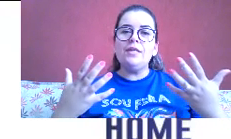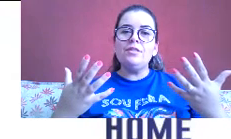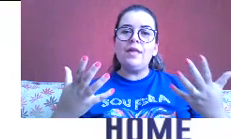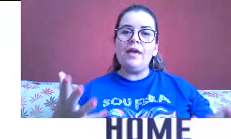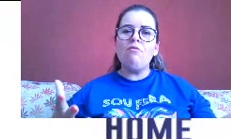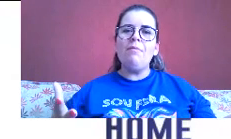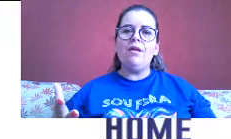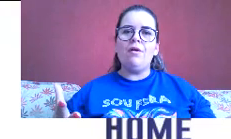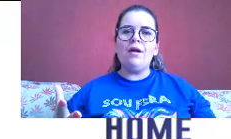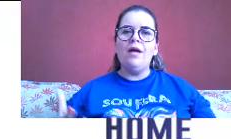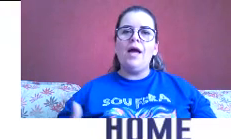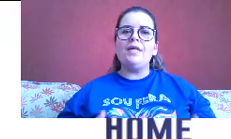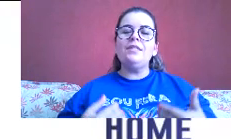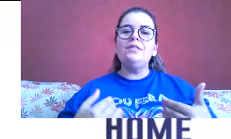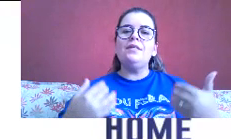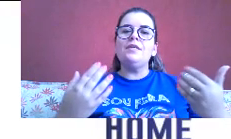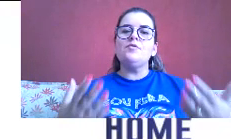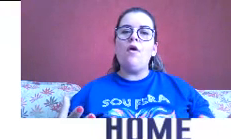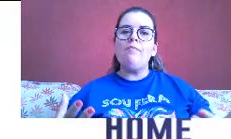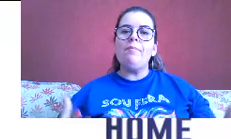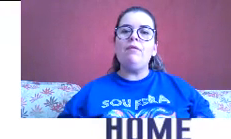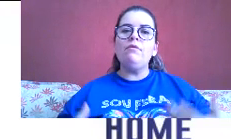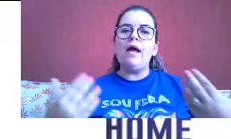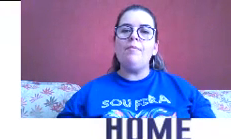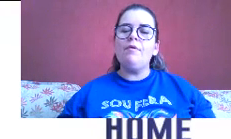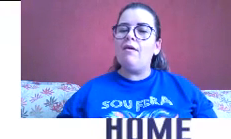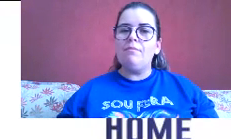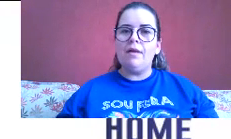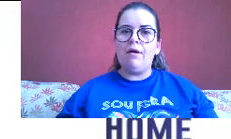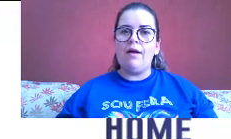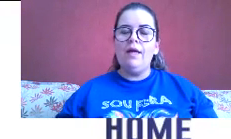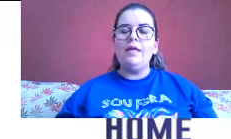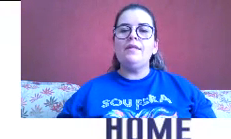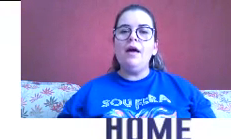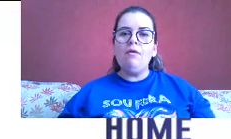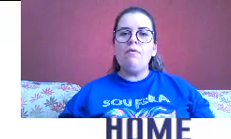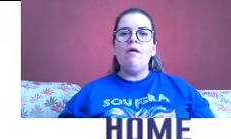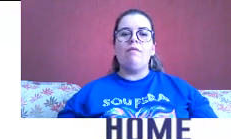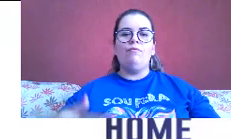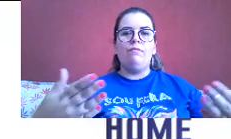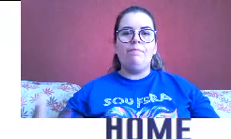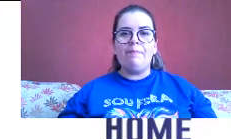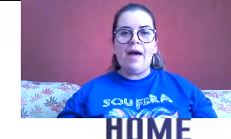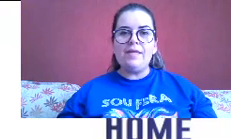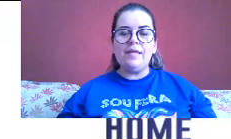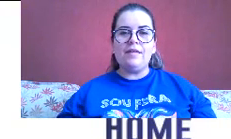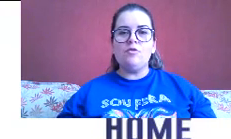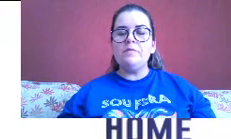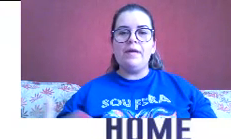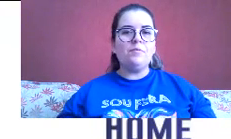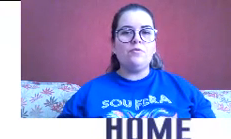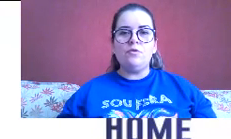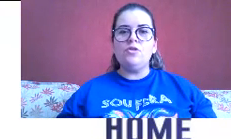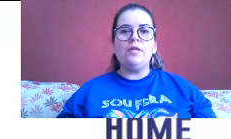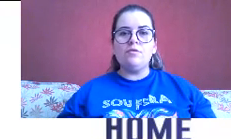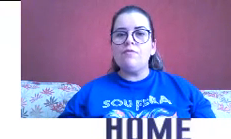pode acreditar em algo melhor a gente se transforma para lutar por algo melhor então para as redações